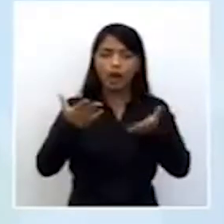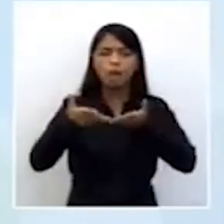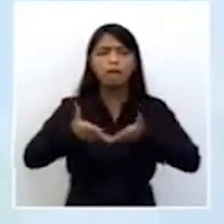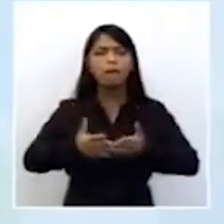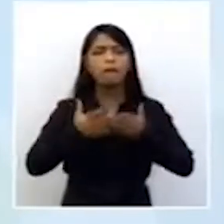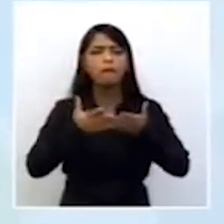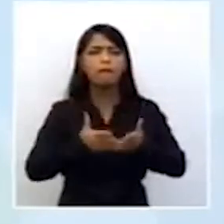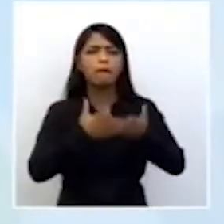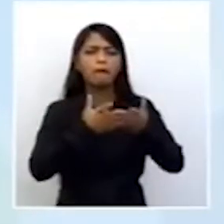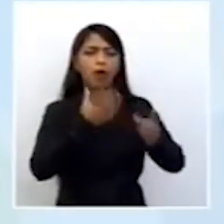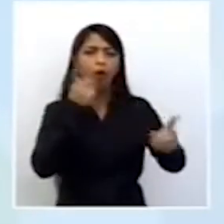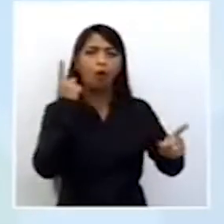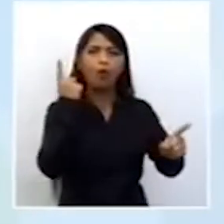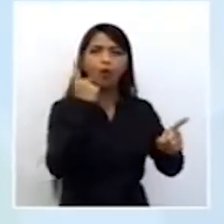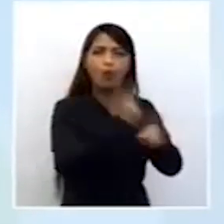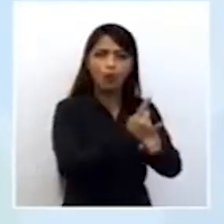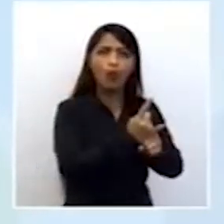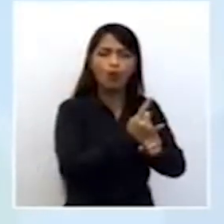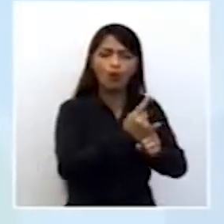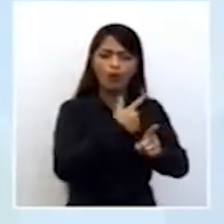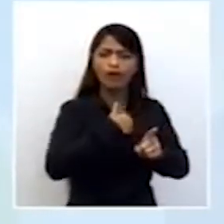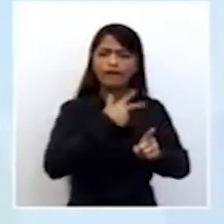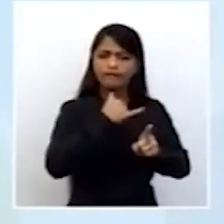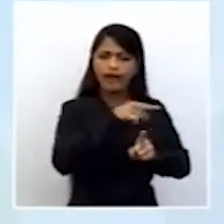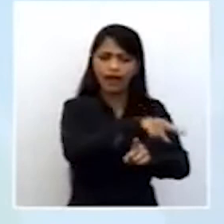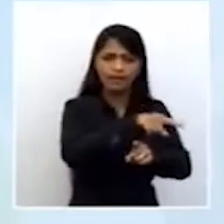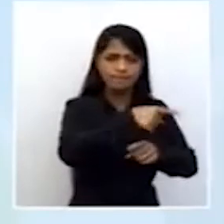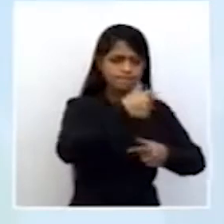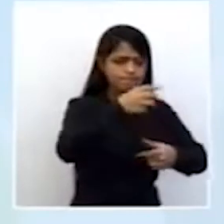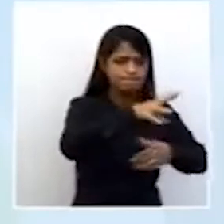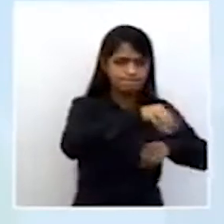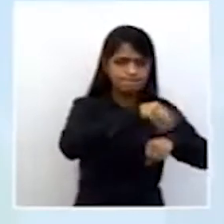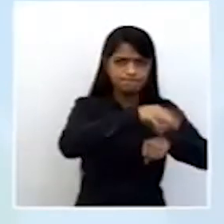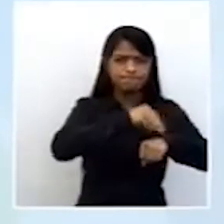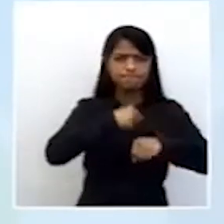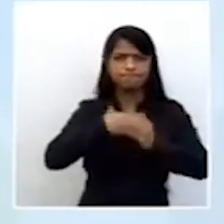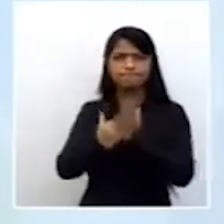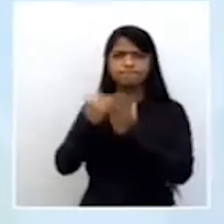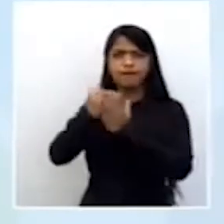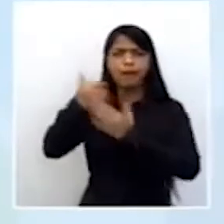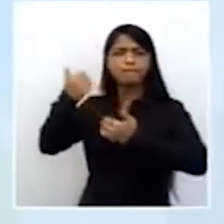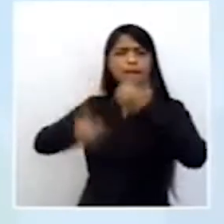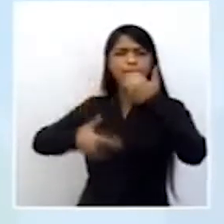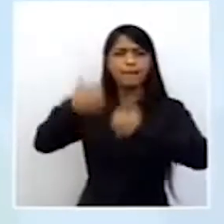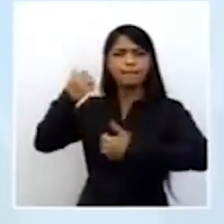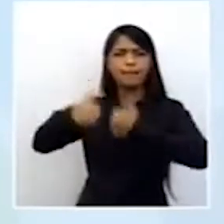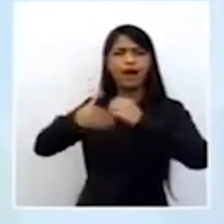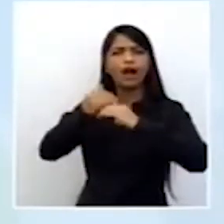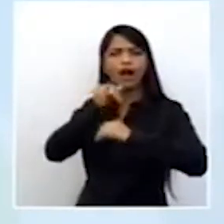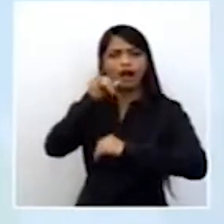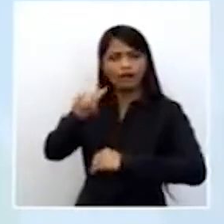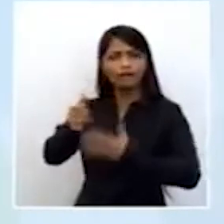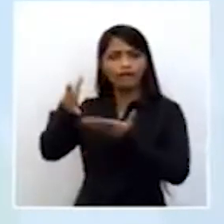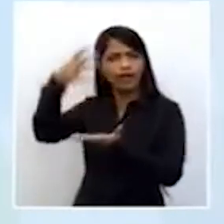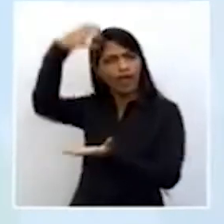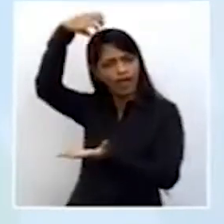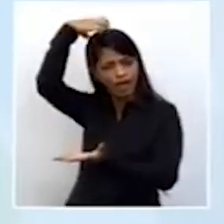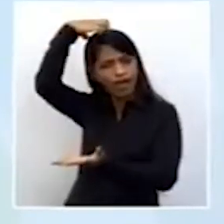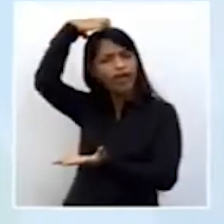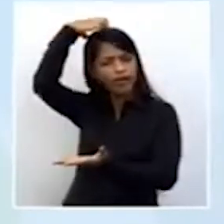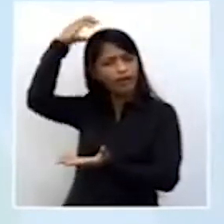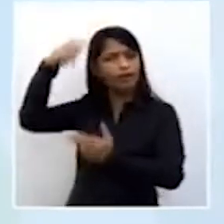achou, não deixarei de também dar disso minha conta a vossa alteza, assim como eu melhor